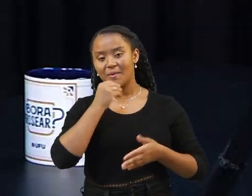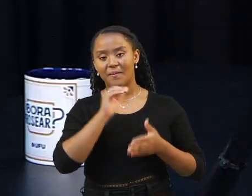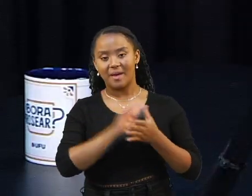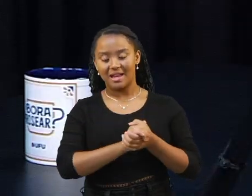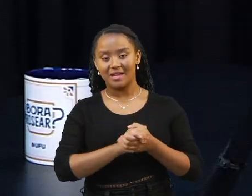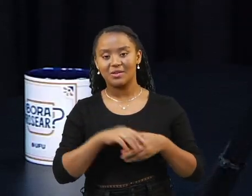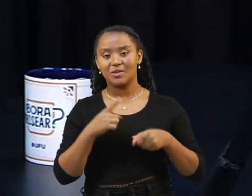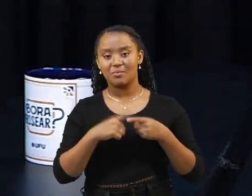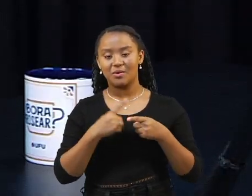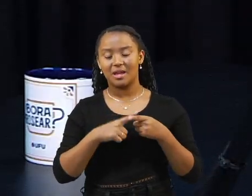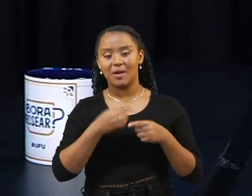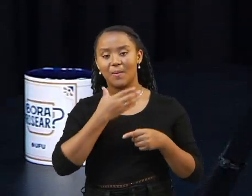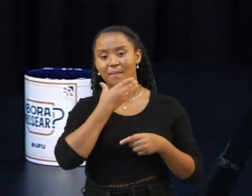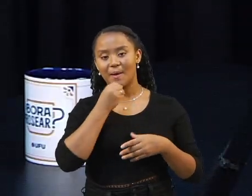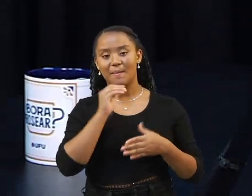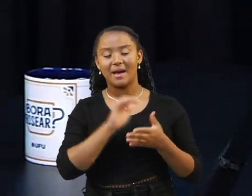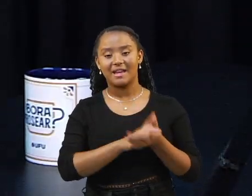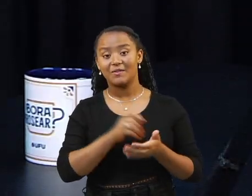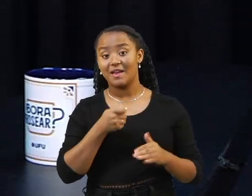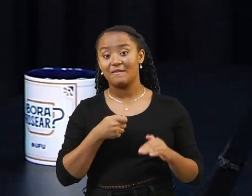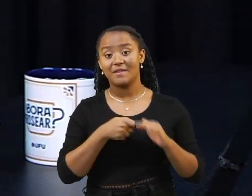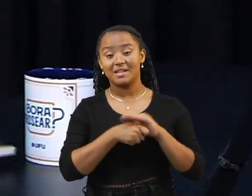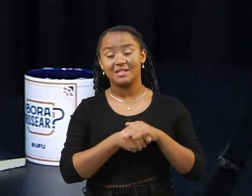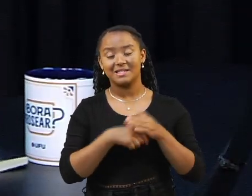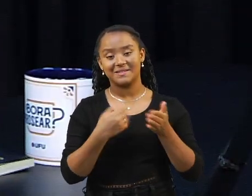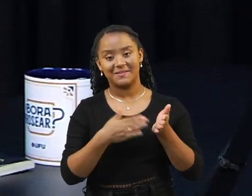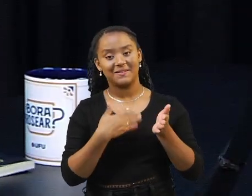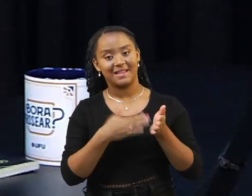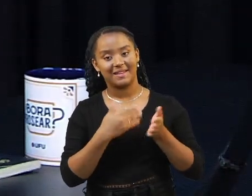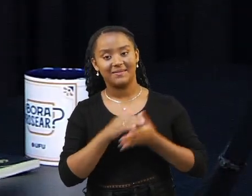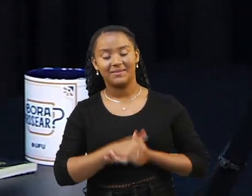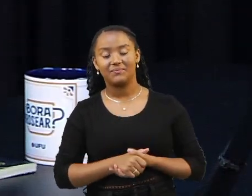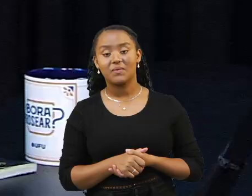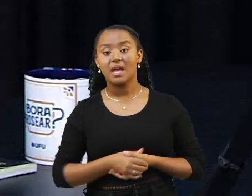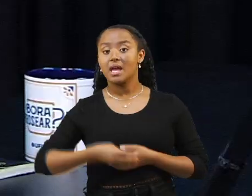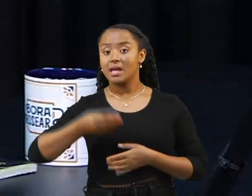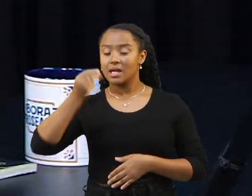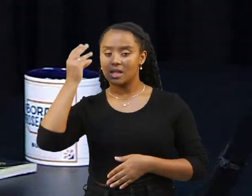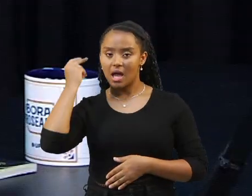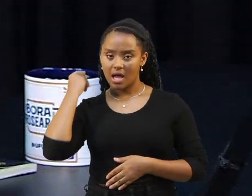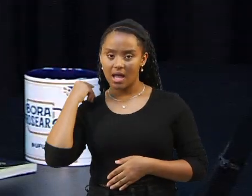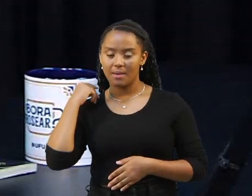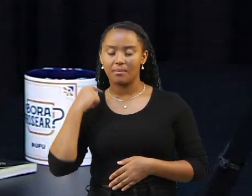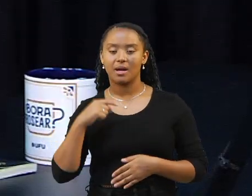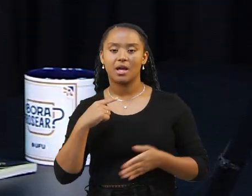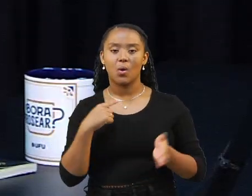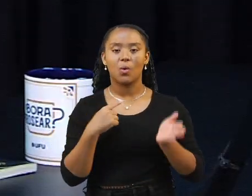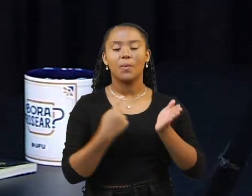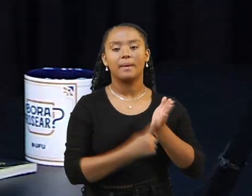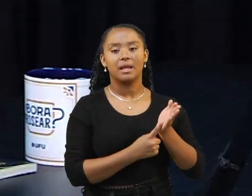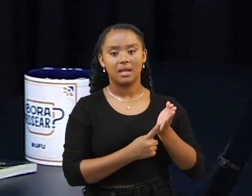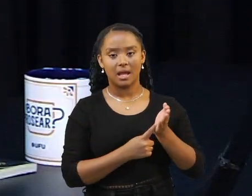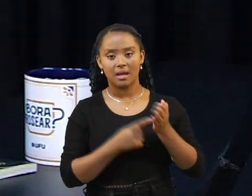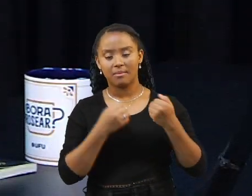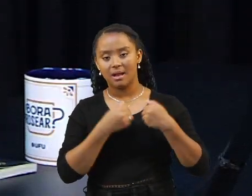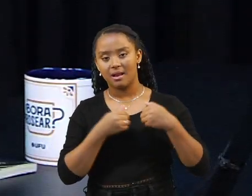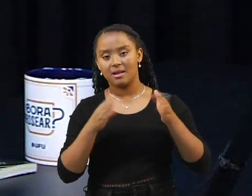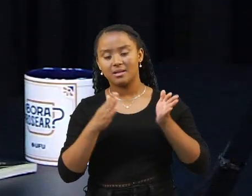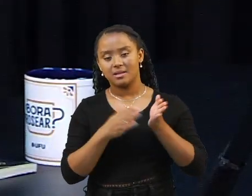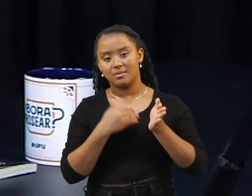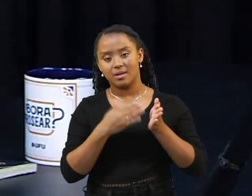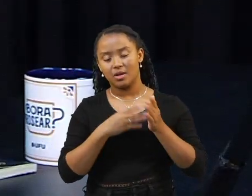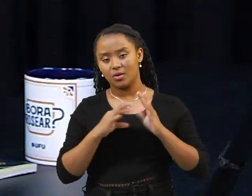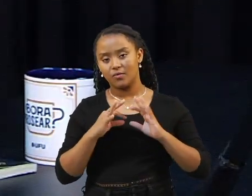marido. Então, ele que bancou esse livro aqui. E na época que